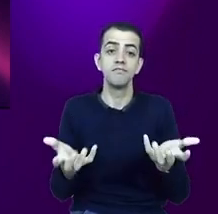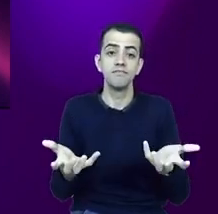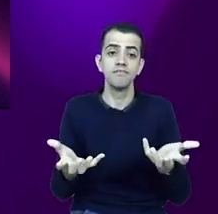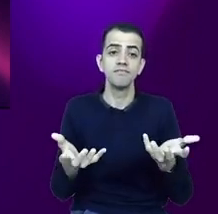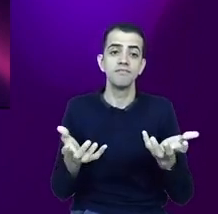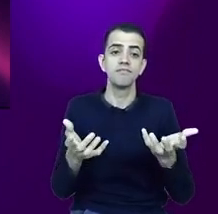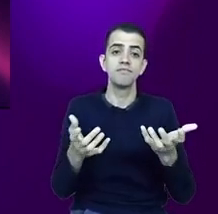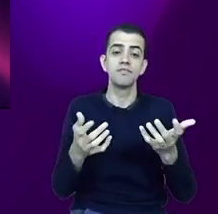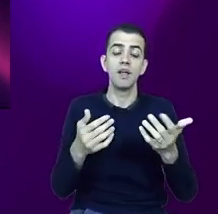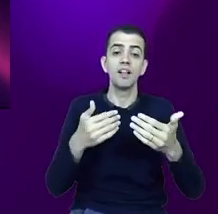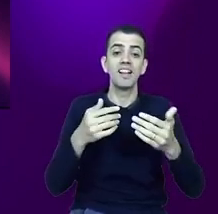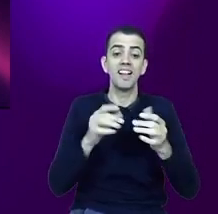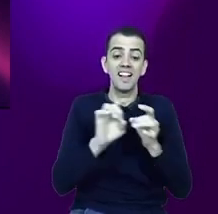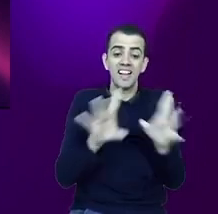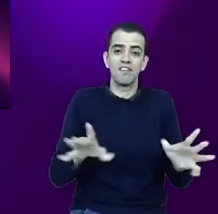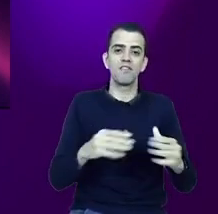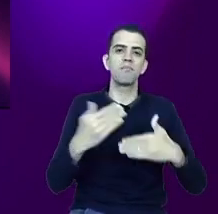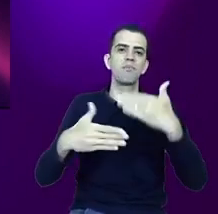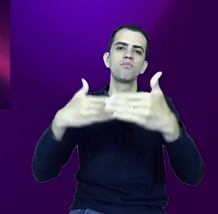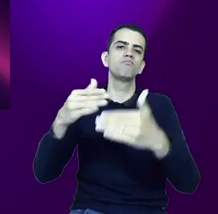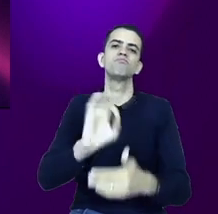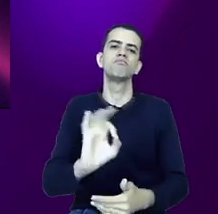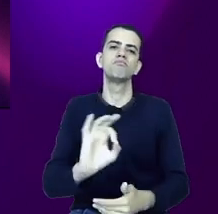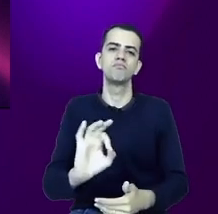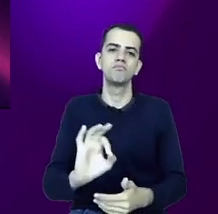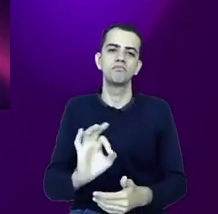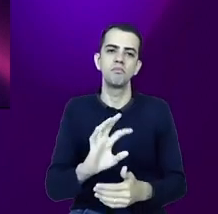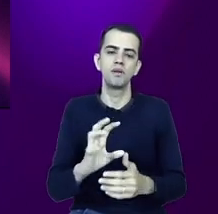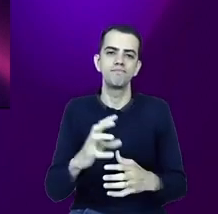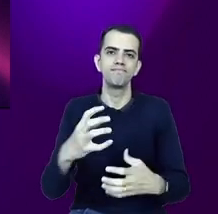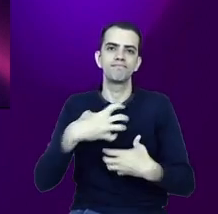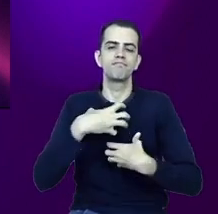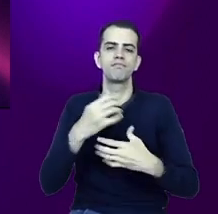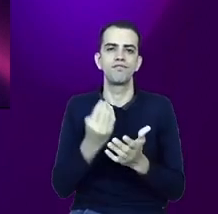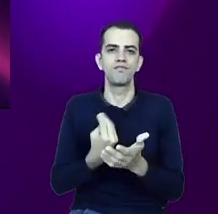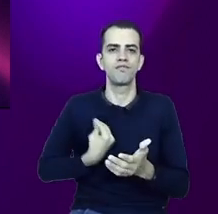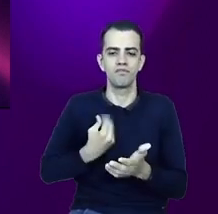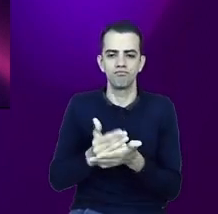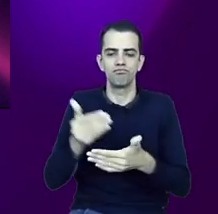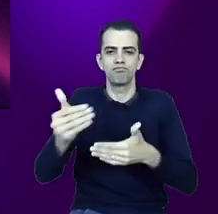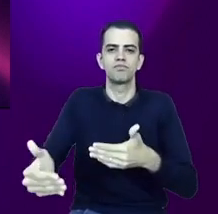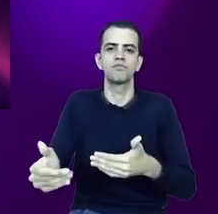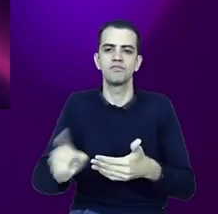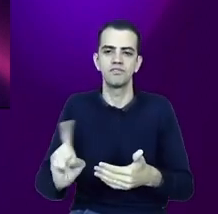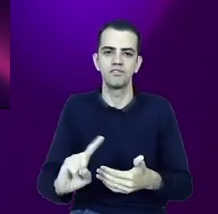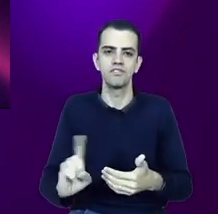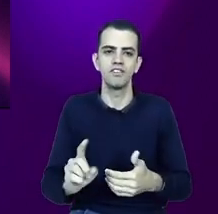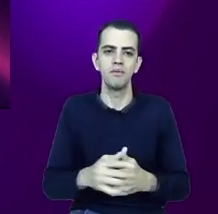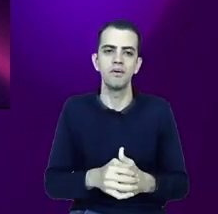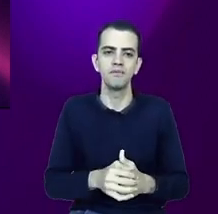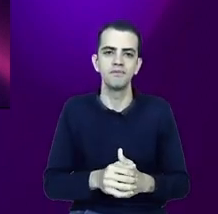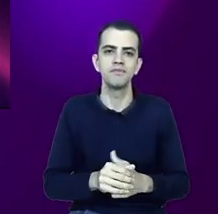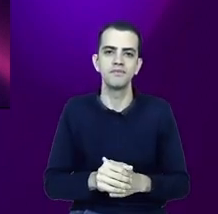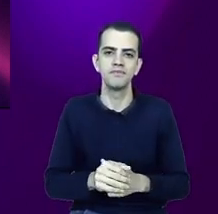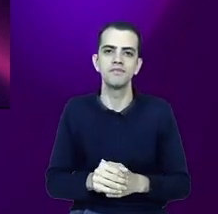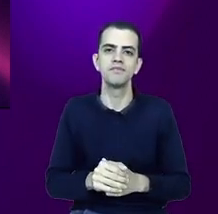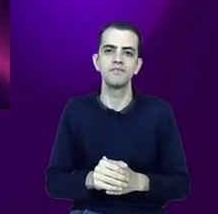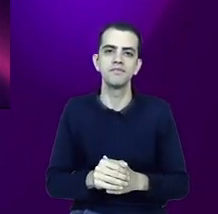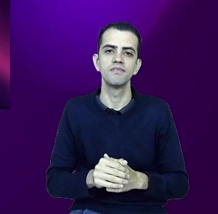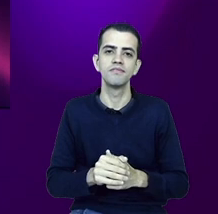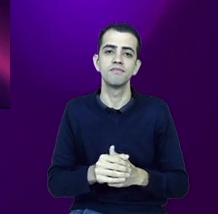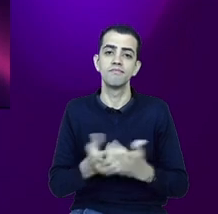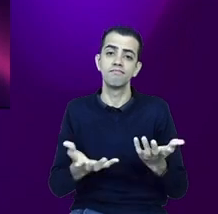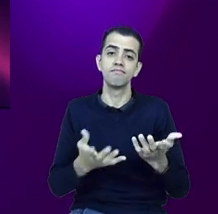de progressão, mas até o momento não impacta a sobrevida global e aumenta muito os efeitos colaterais, né, dado o